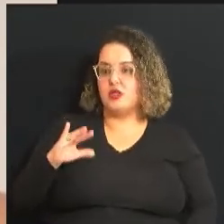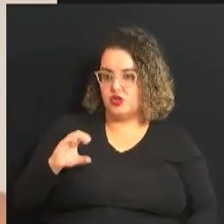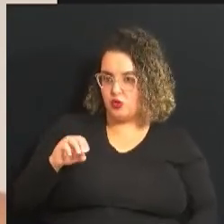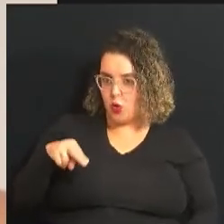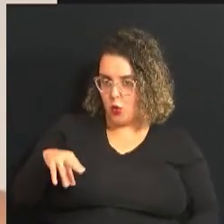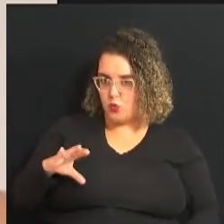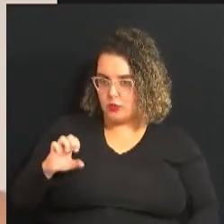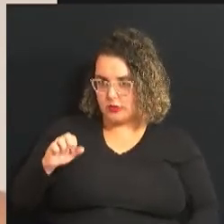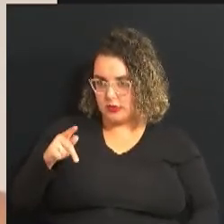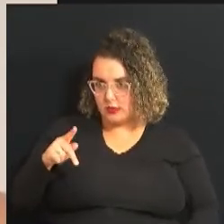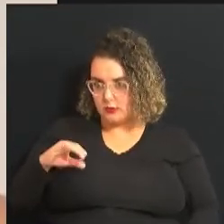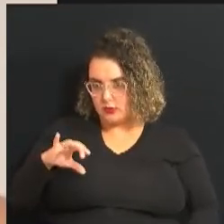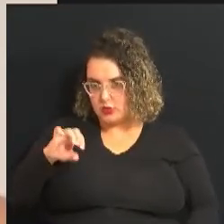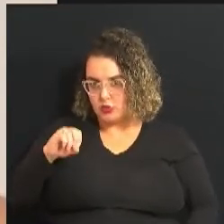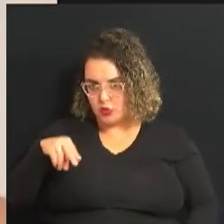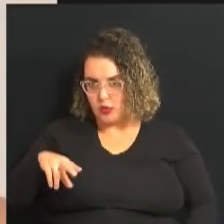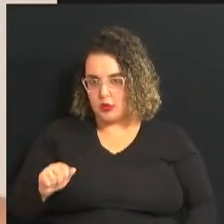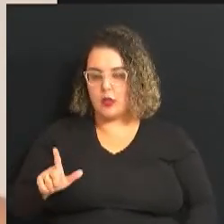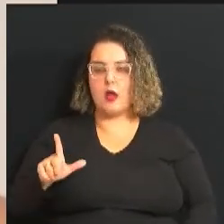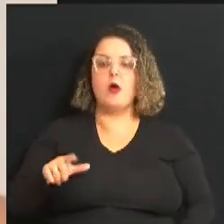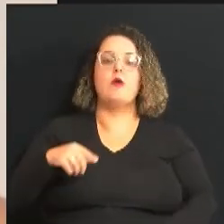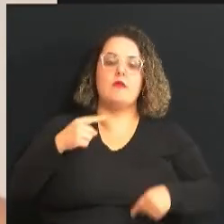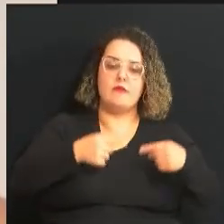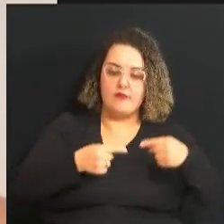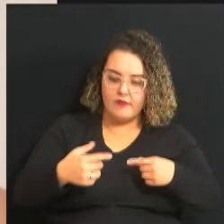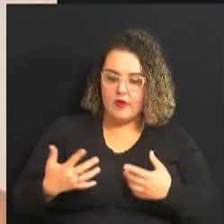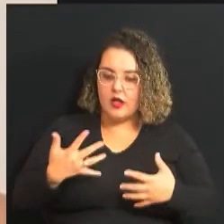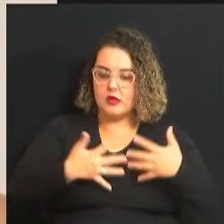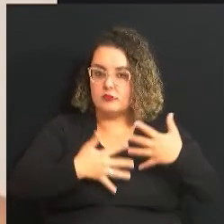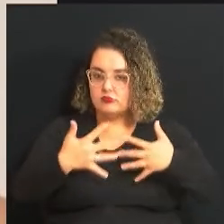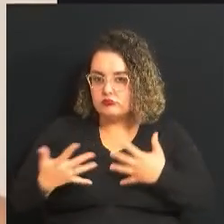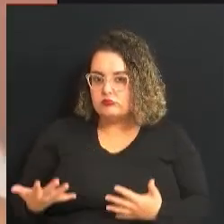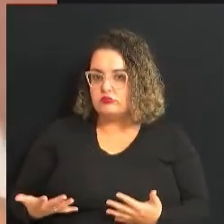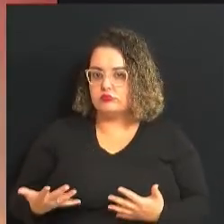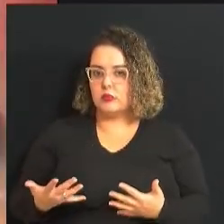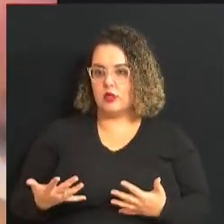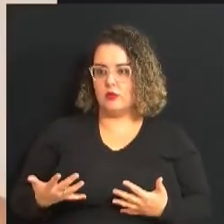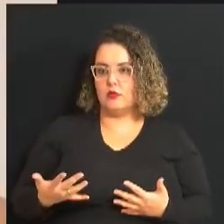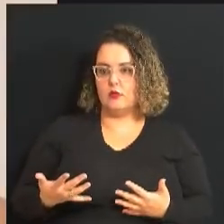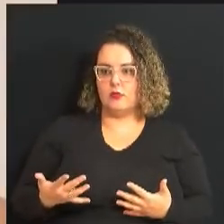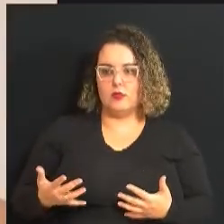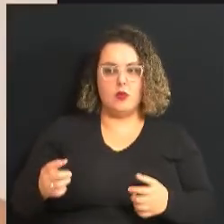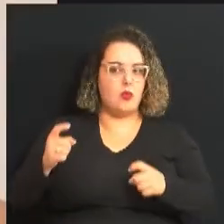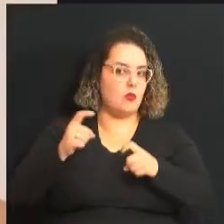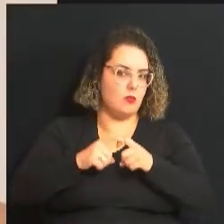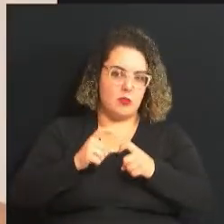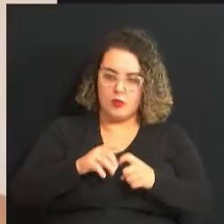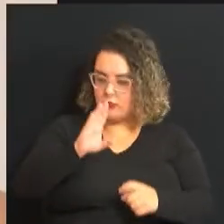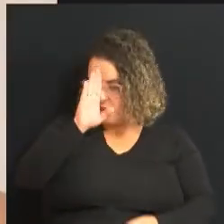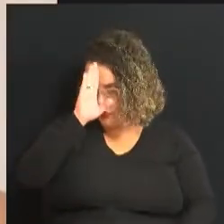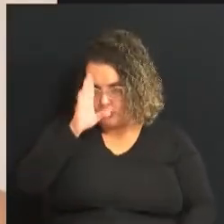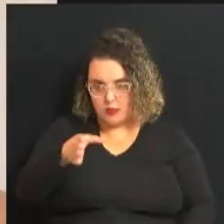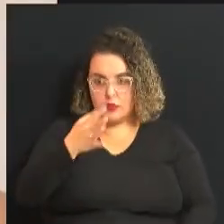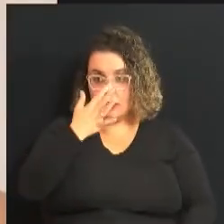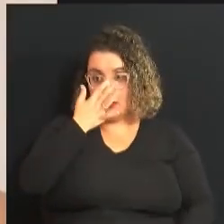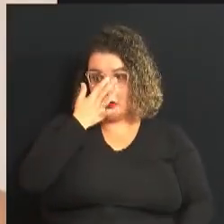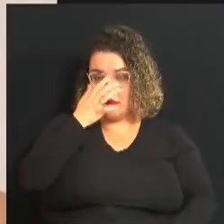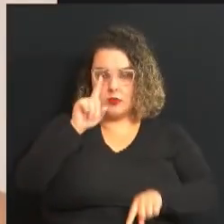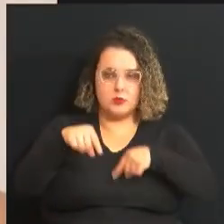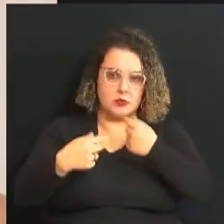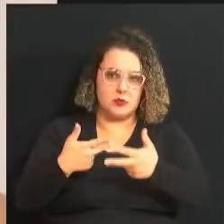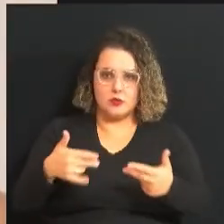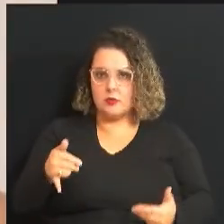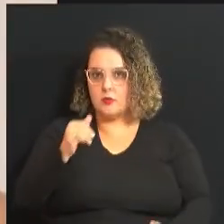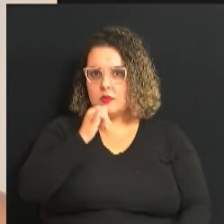com a função do anticoncepcional? Então, medicamentos é o carro-chefe. Outras coisas, por exemplo,